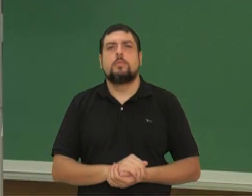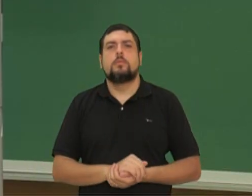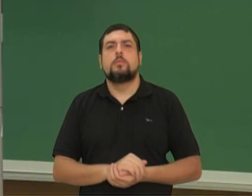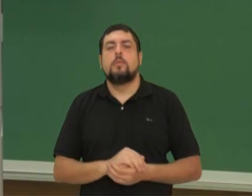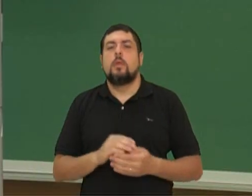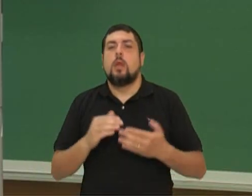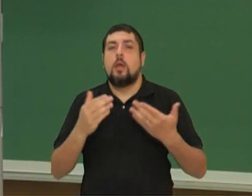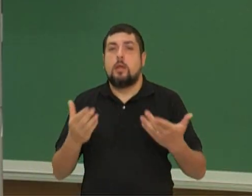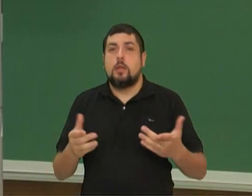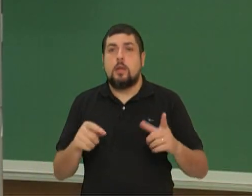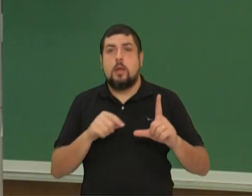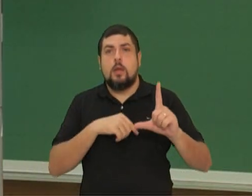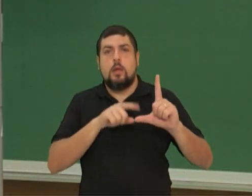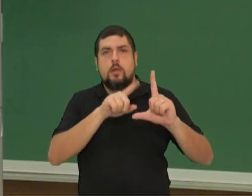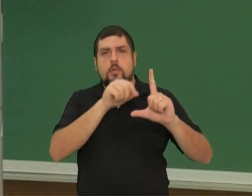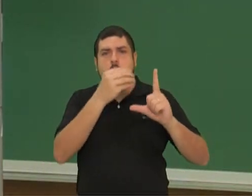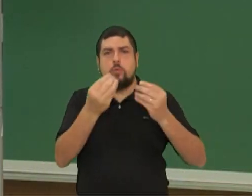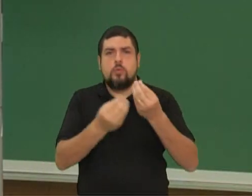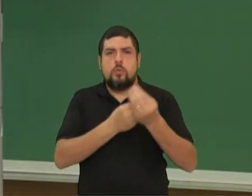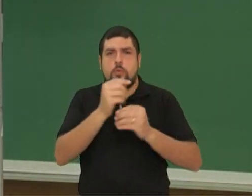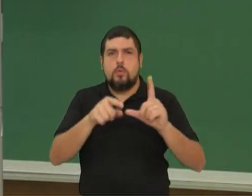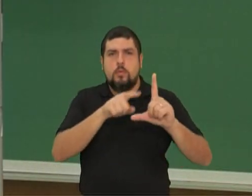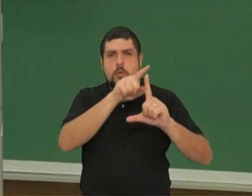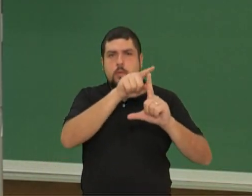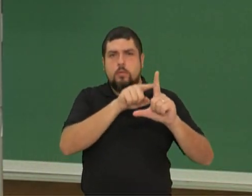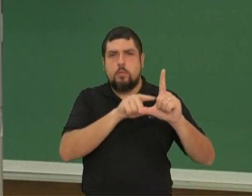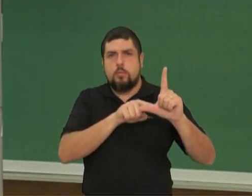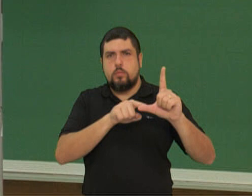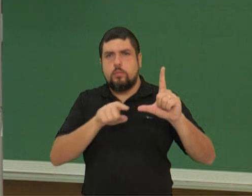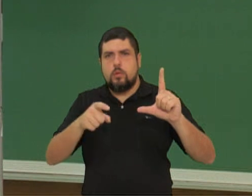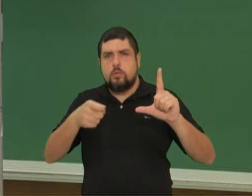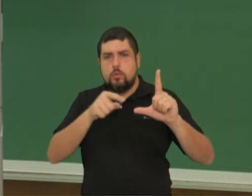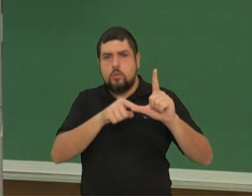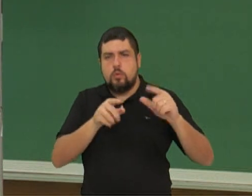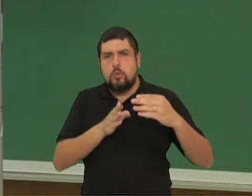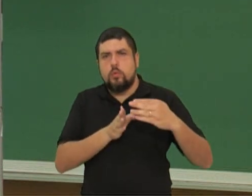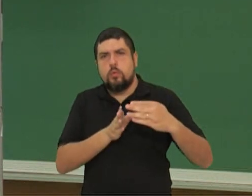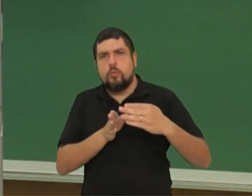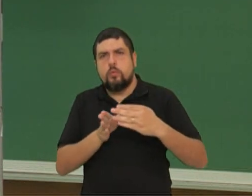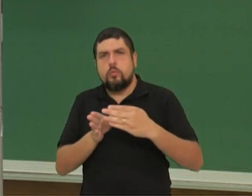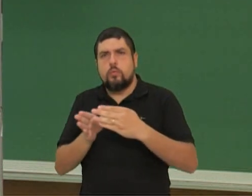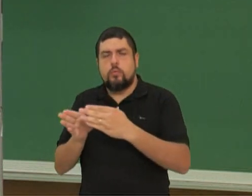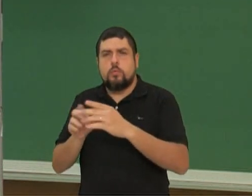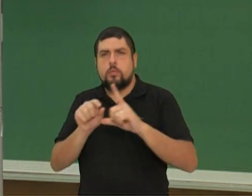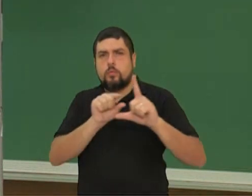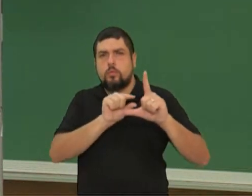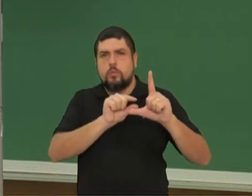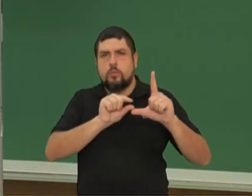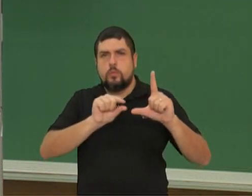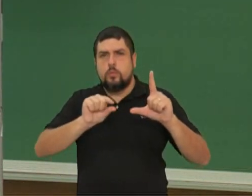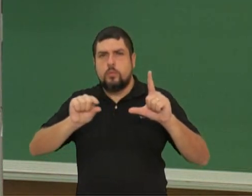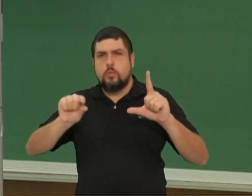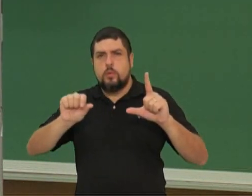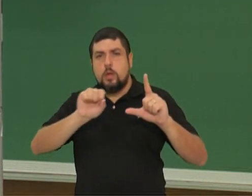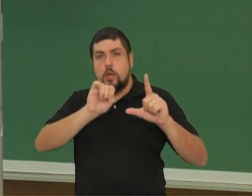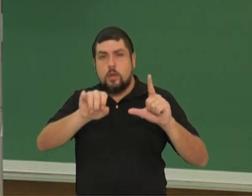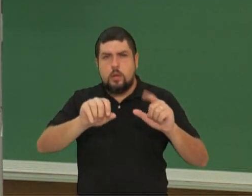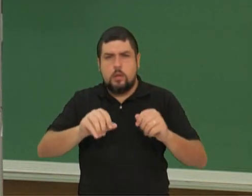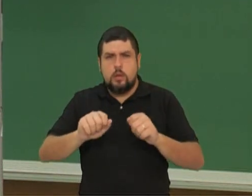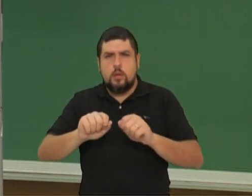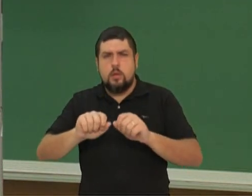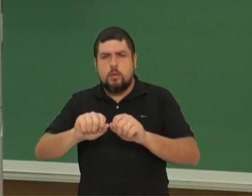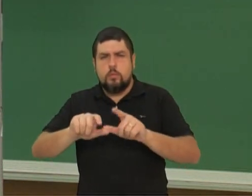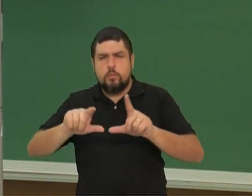comportamento gráfico é uma assíntota, né? Em relação ao eixo x. Pensa que encosta, mas não encosta. Quando você dá um zoom, está